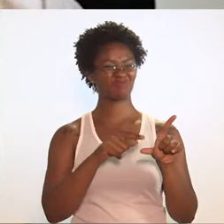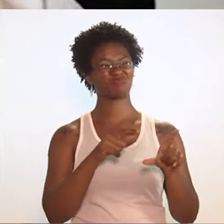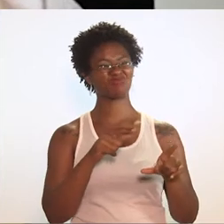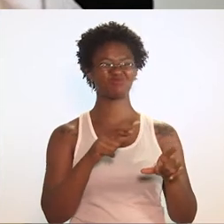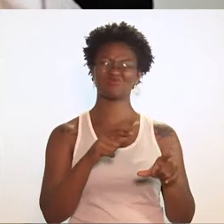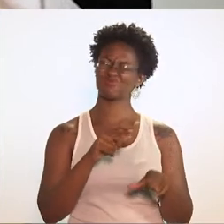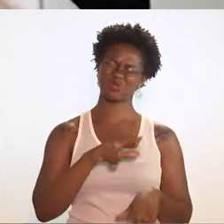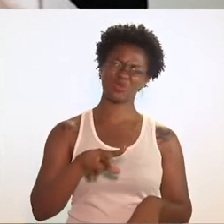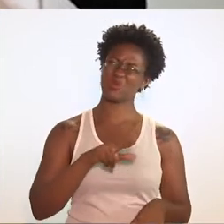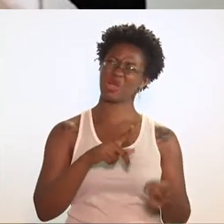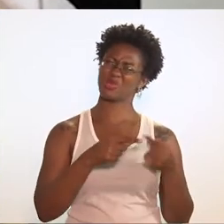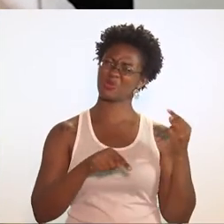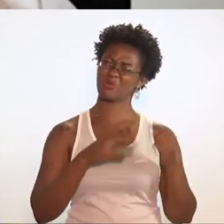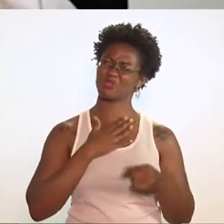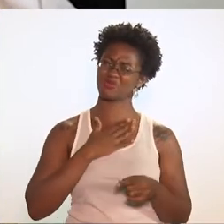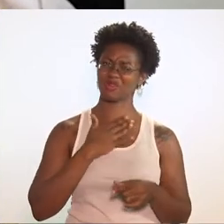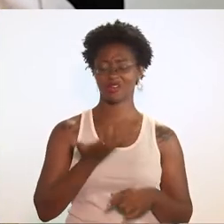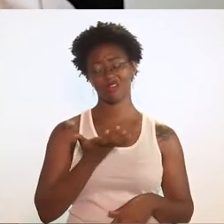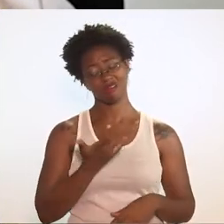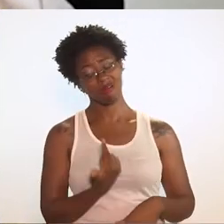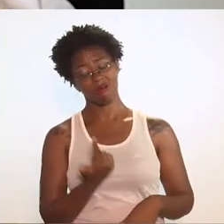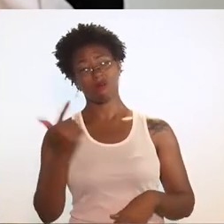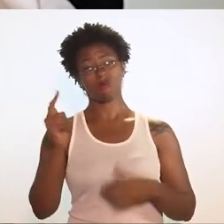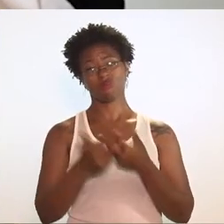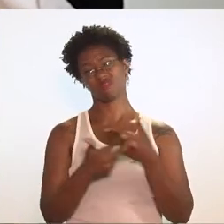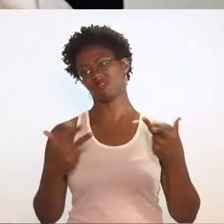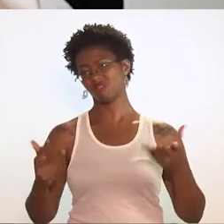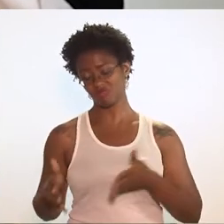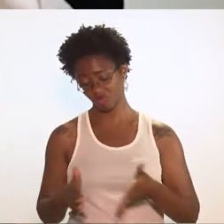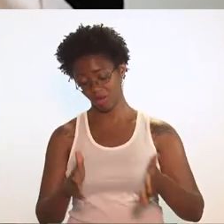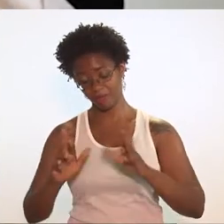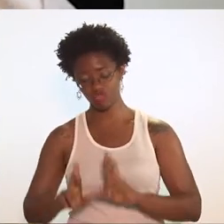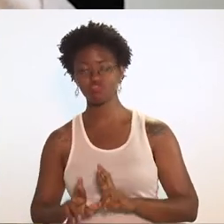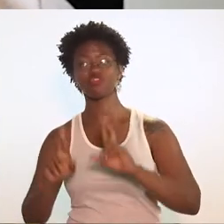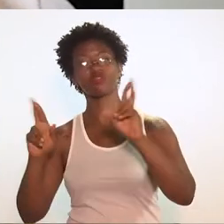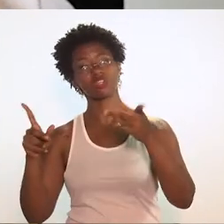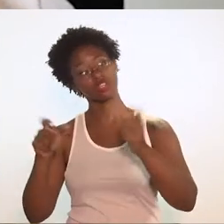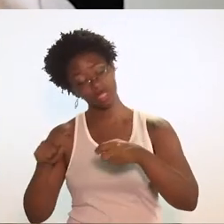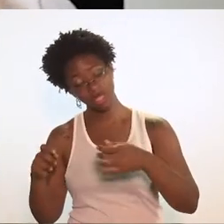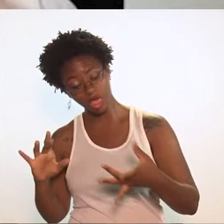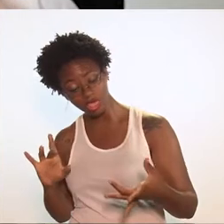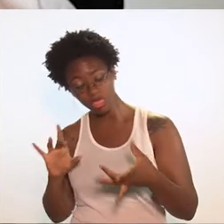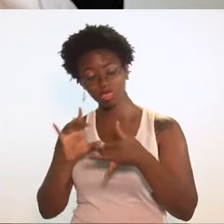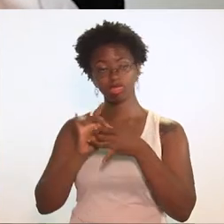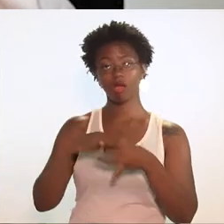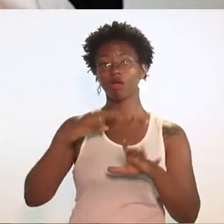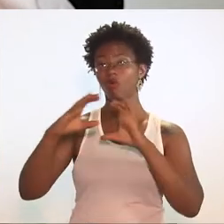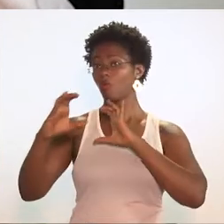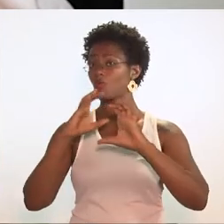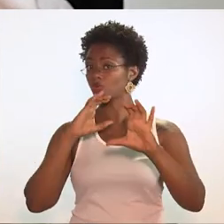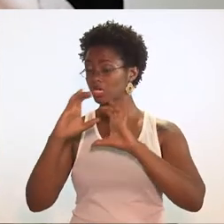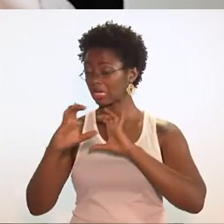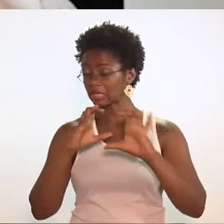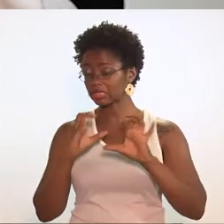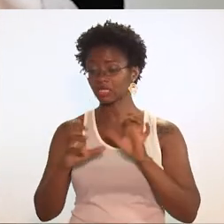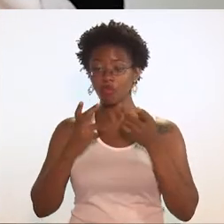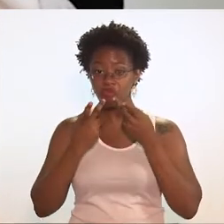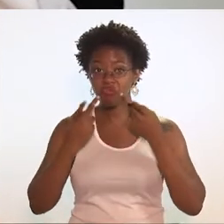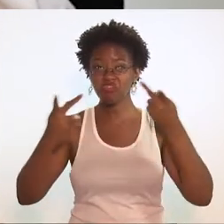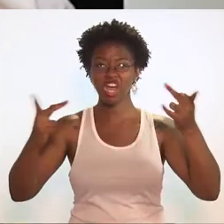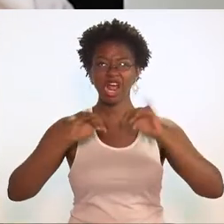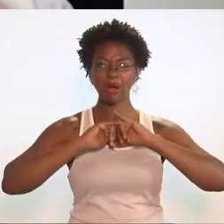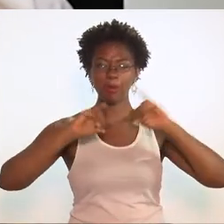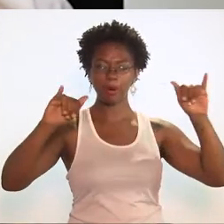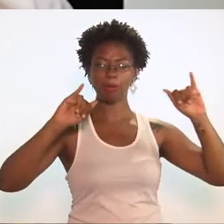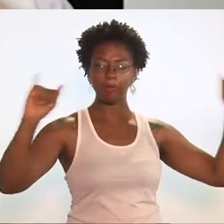falei, não é exatamente isso que eu quero, eu vou buscar um outro caminho que eu possa estar também linkando essa comunicação,